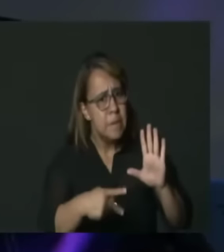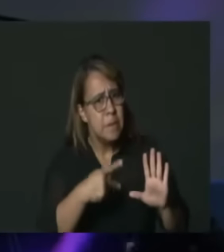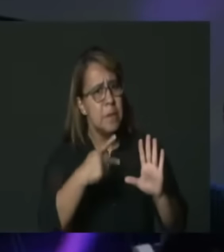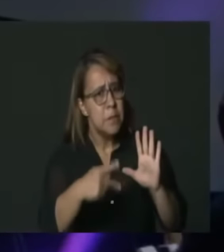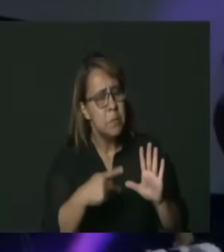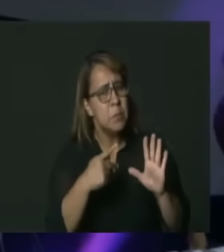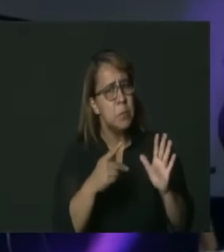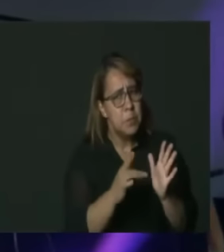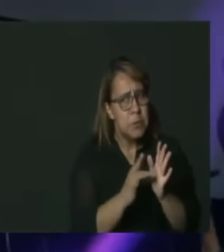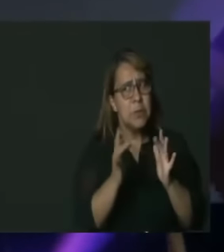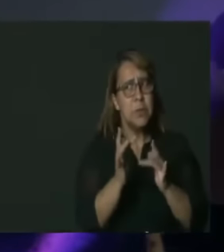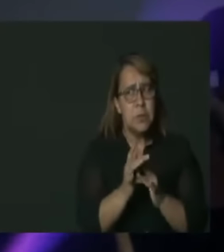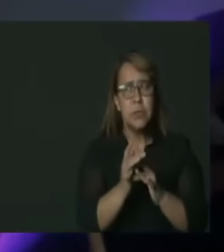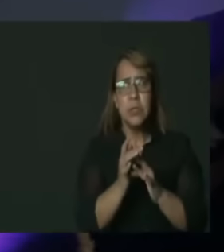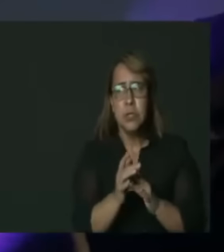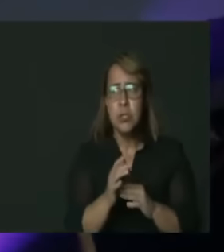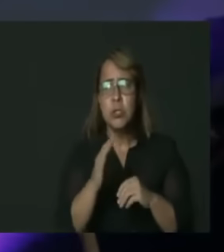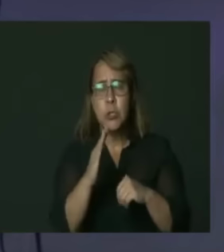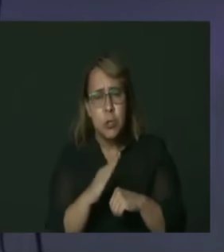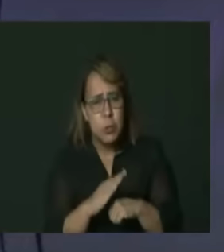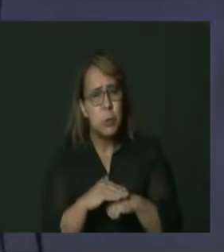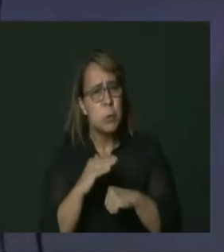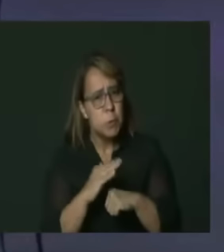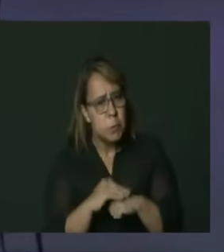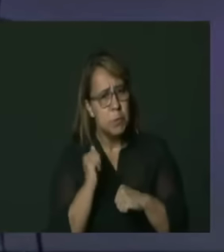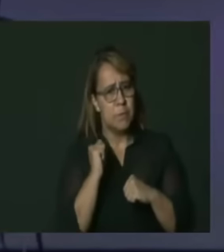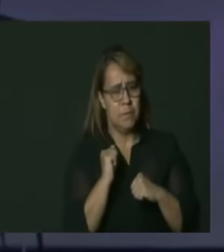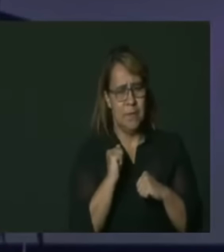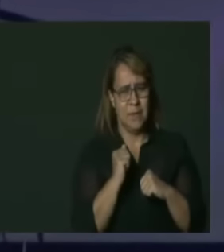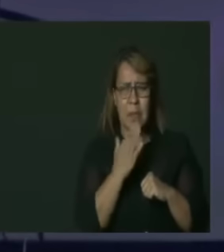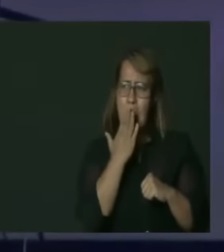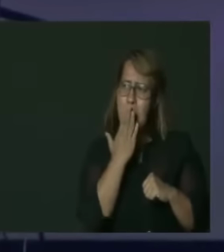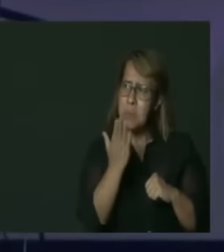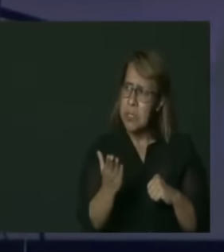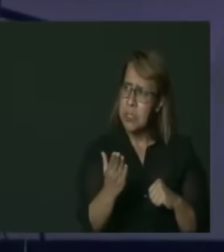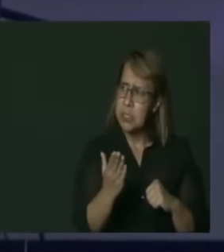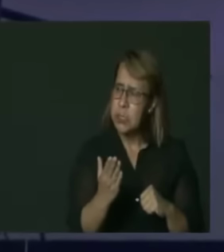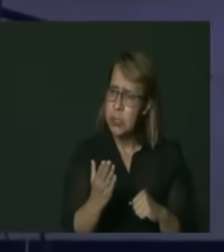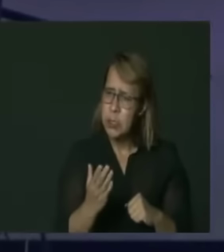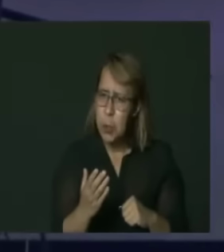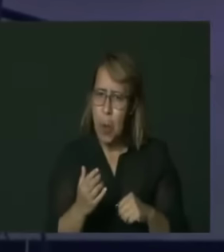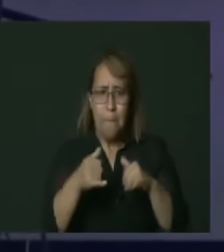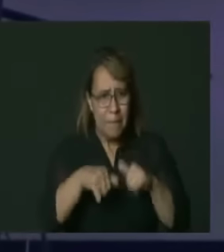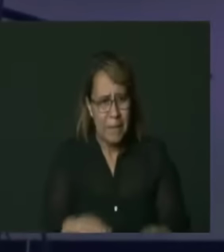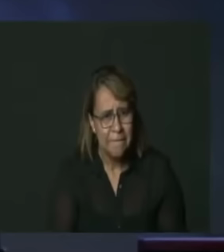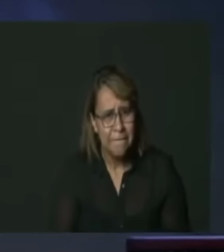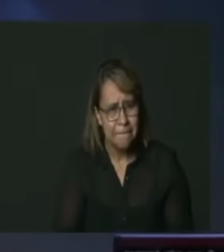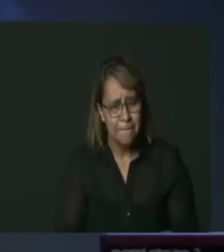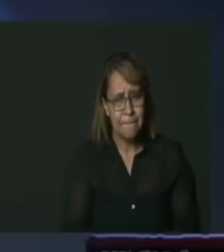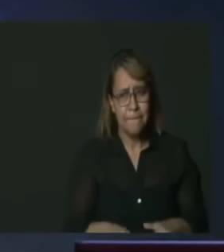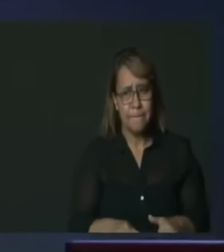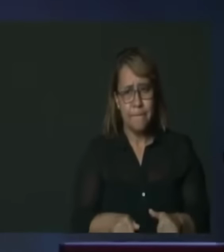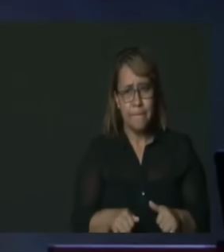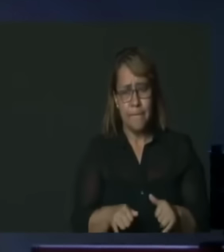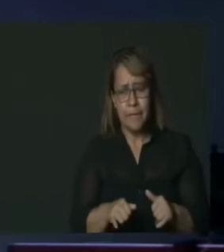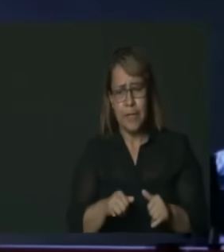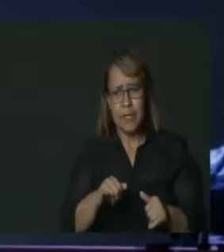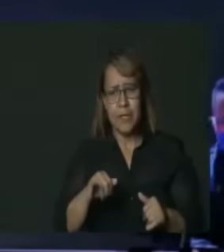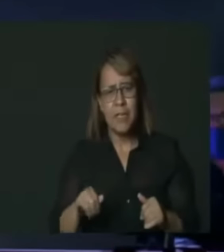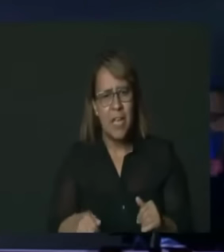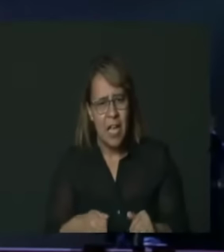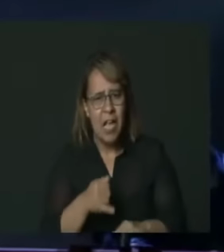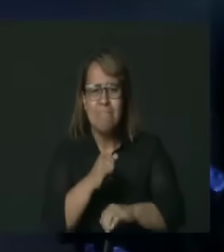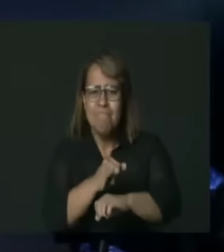Jesus. Ficai em Jerusalém até que desça